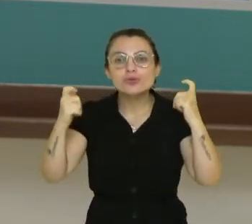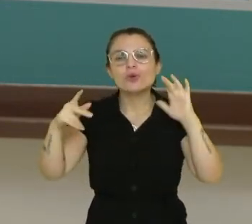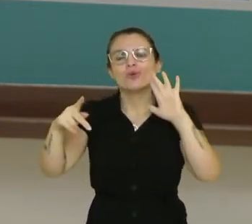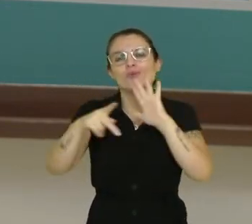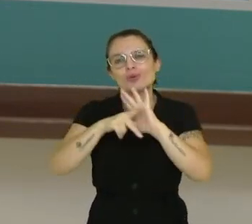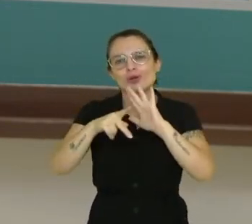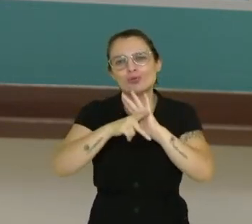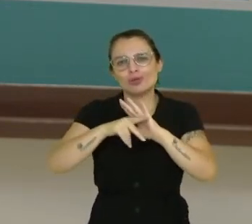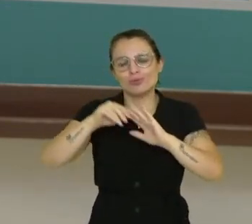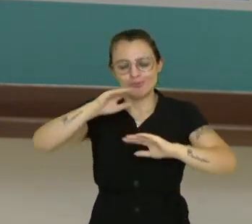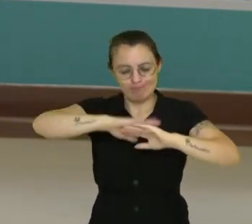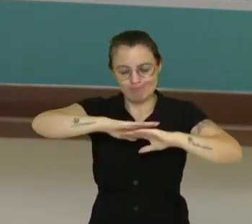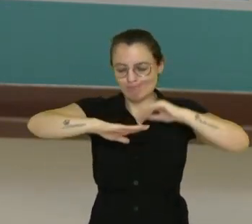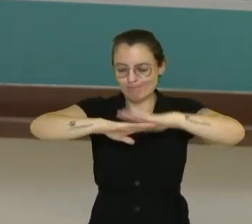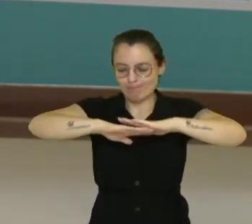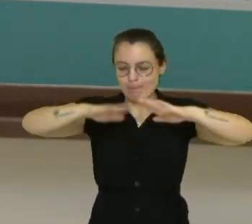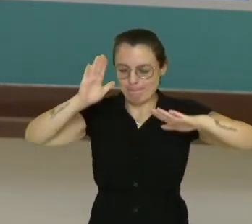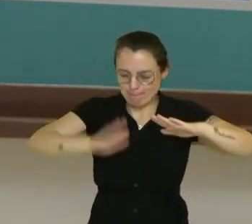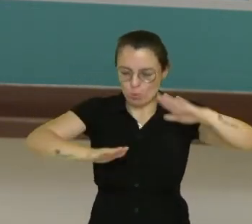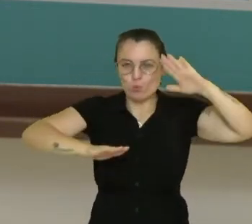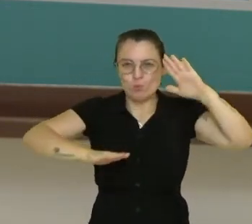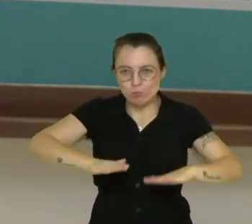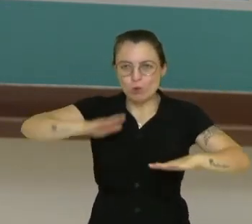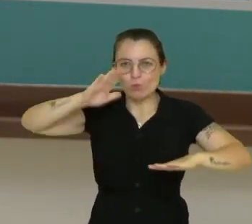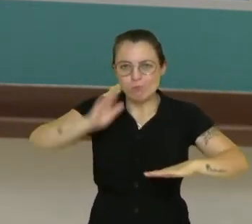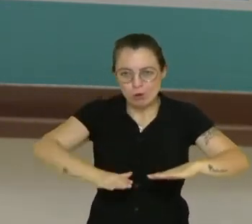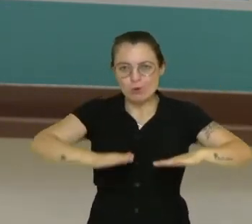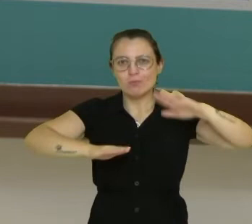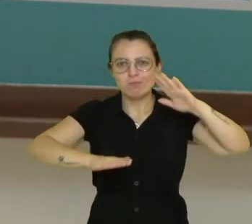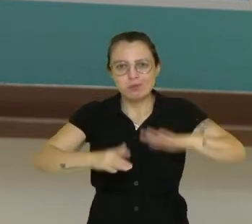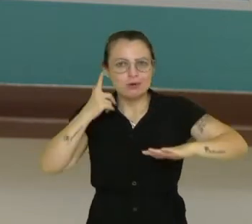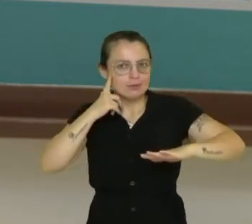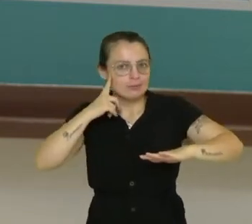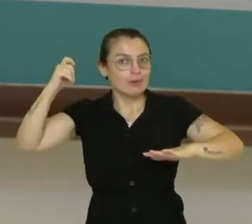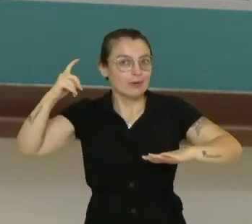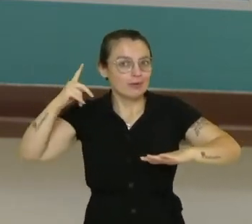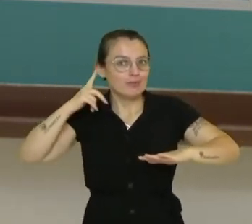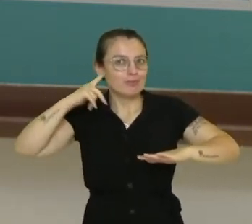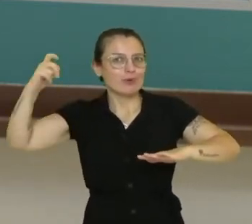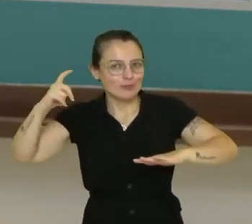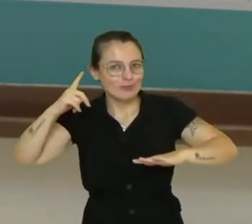partir do contato da mão no corpo do instrumento através das